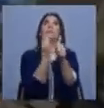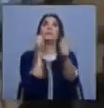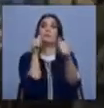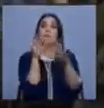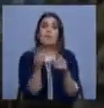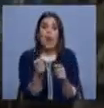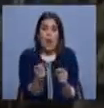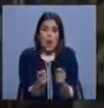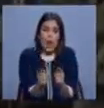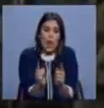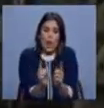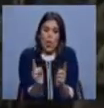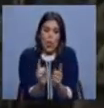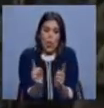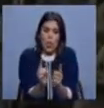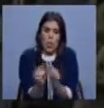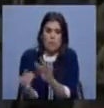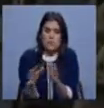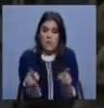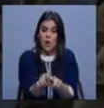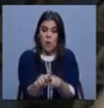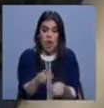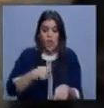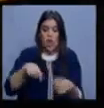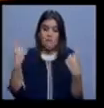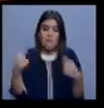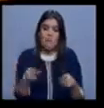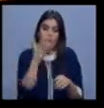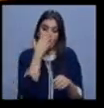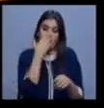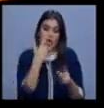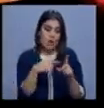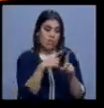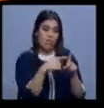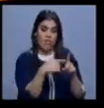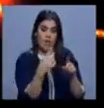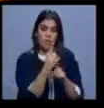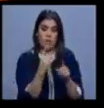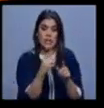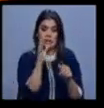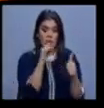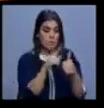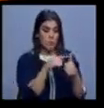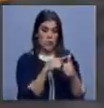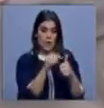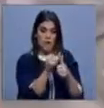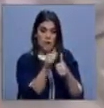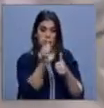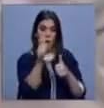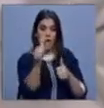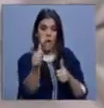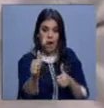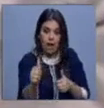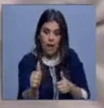pequeno, muito curto. É mais ou menos o mesmo que nós temos feito paralaxe no nosso dedo. Se nós colocarmos o nosso polegar muito mais à frente e se